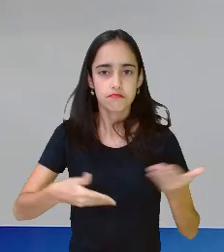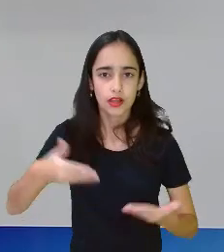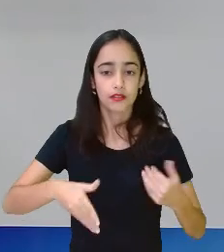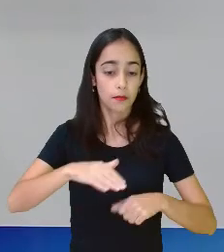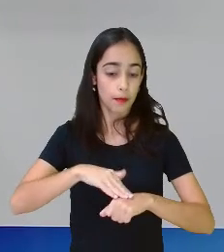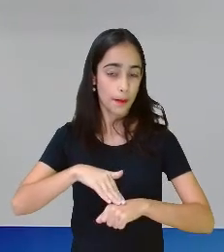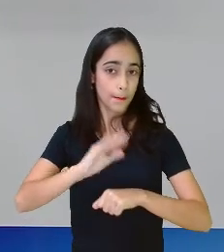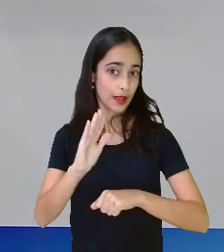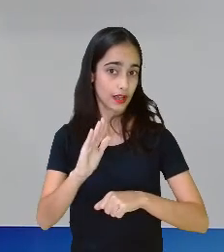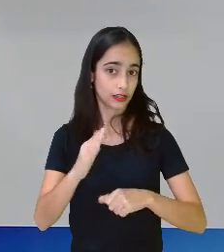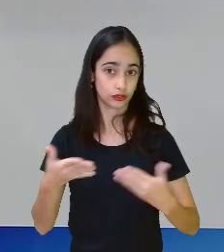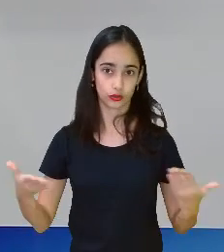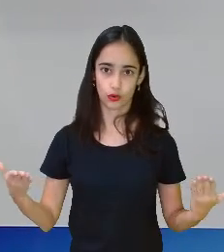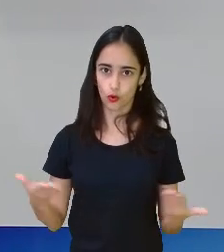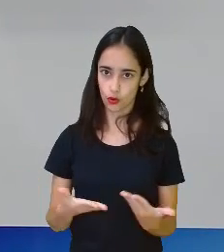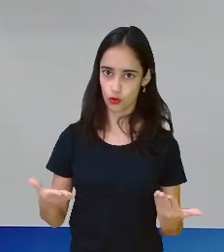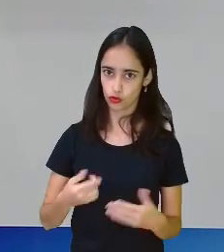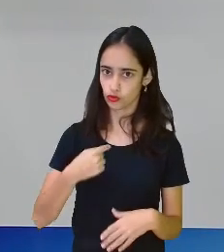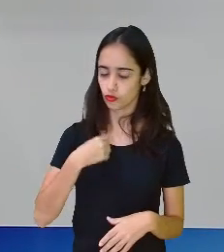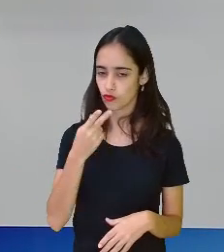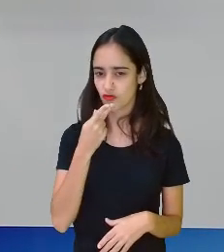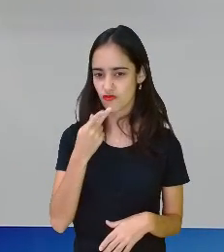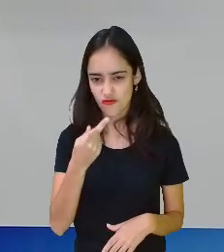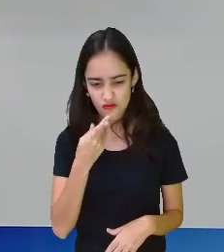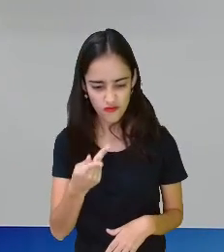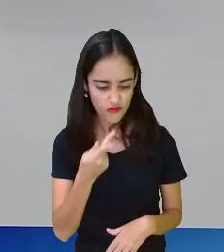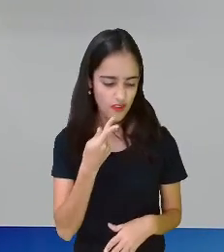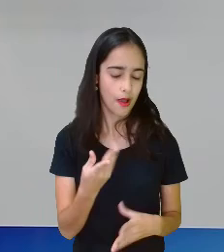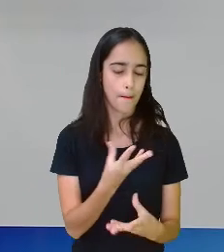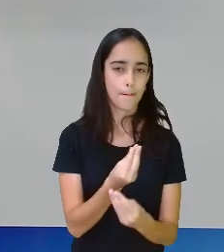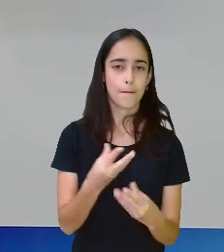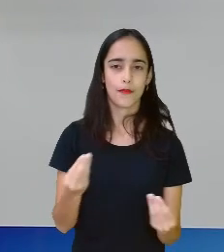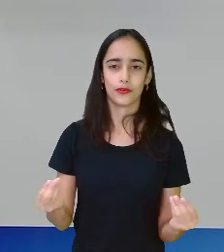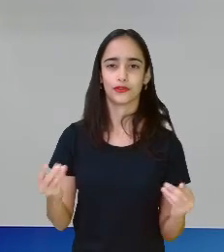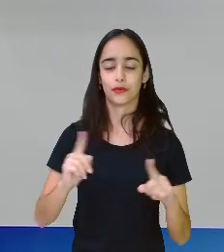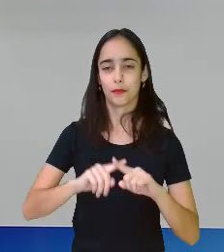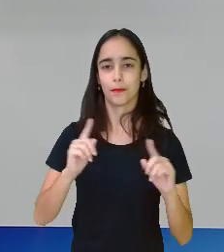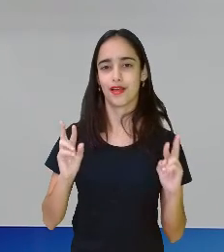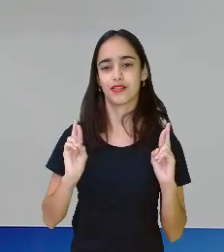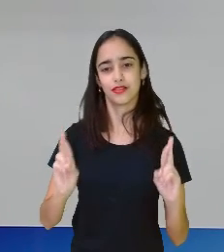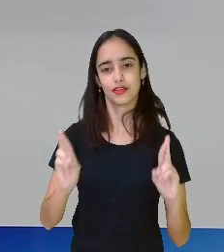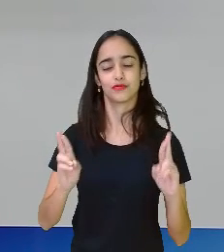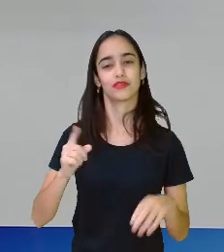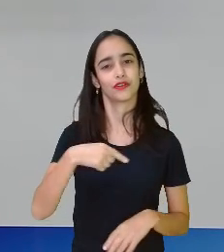Isso. Hoje eu falei bastante, mas eu espero que na próxima aula vocês